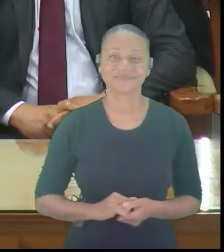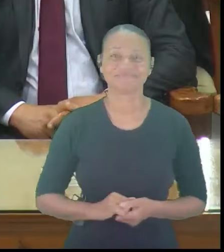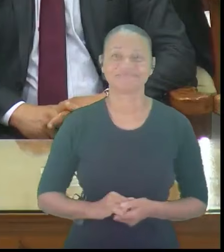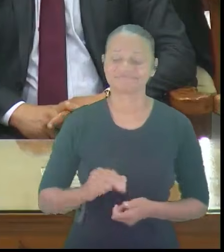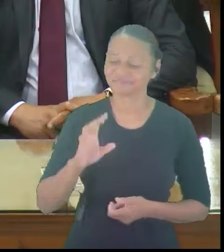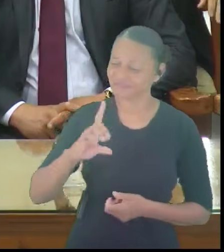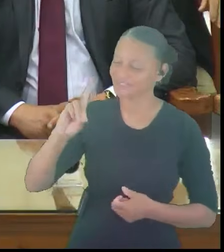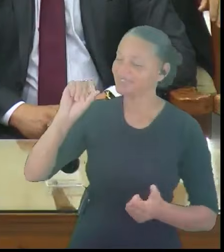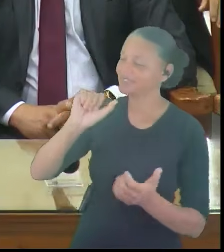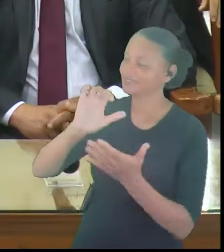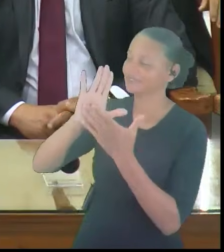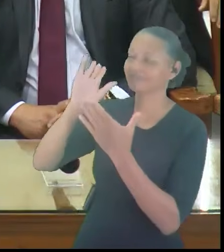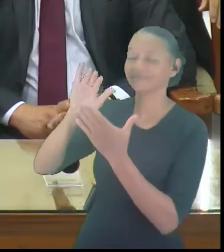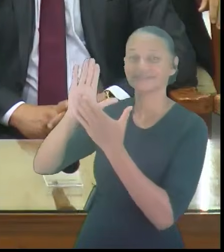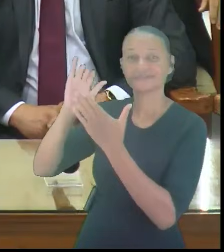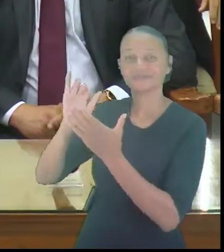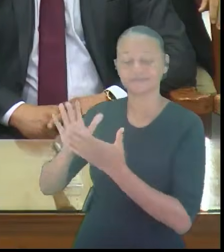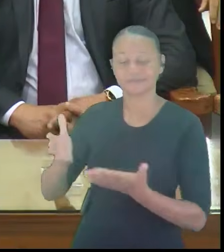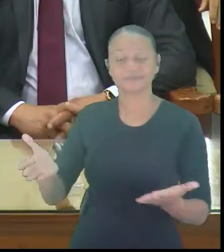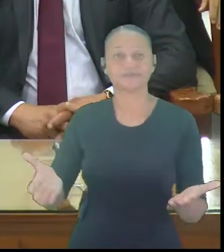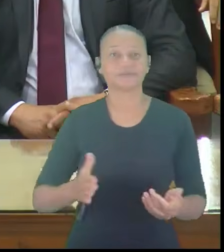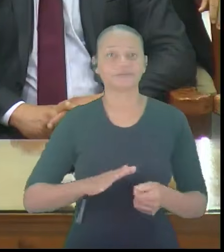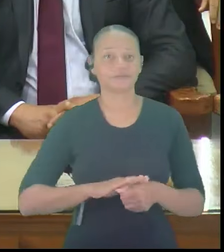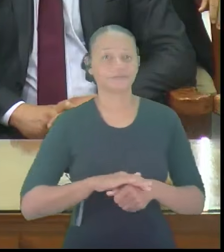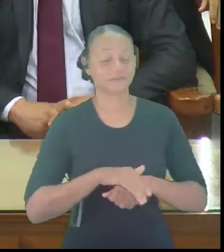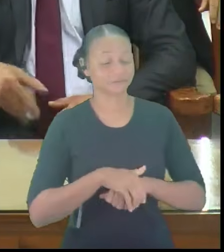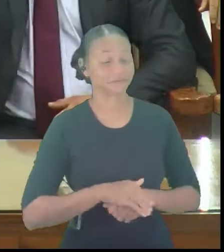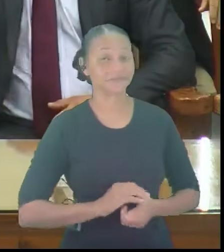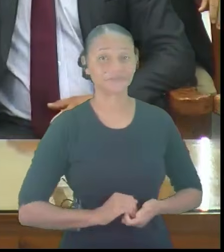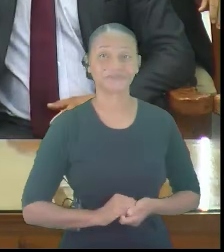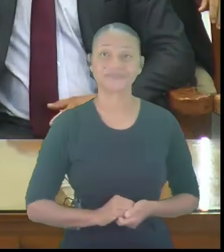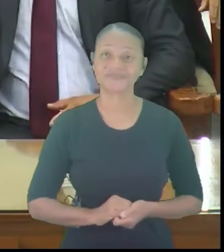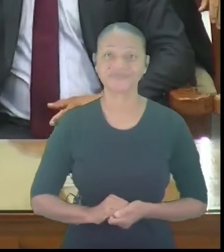Deus seja louvado nesta noite.